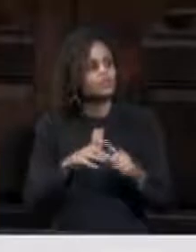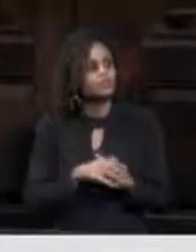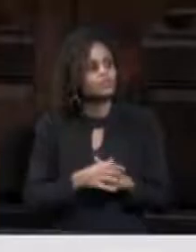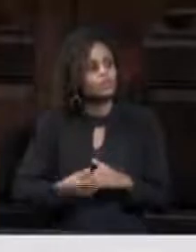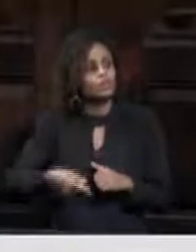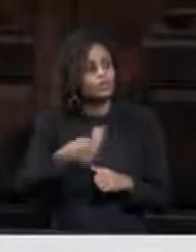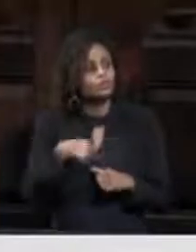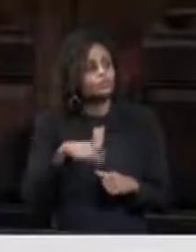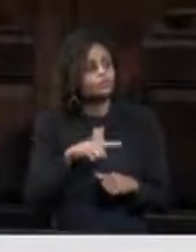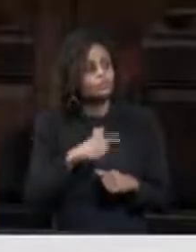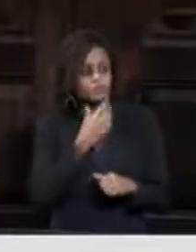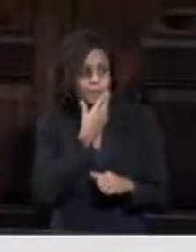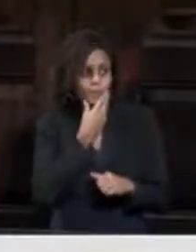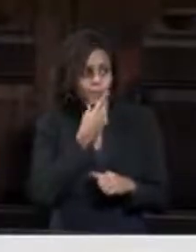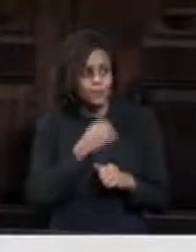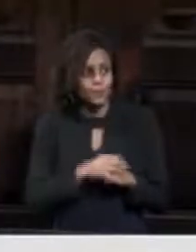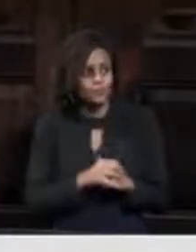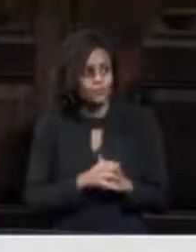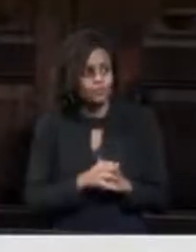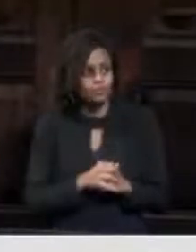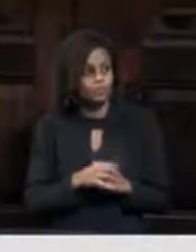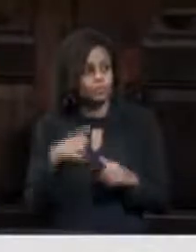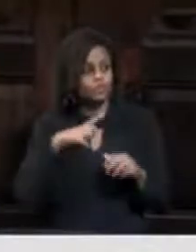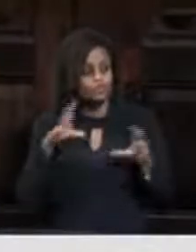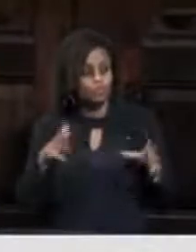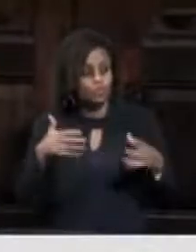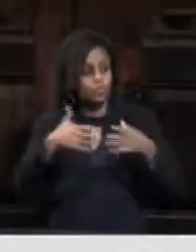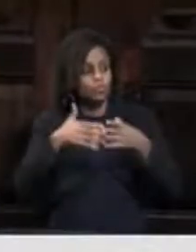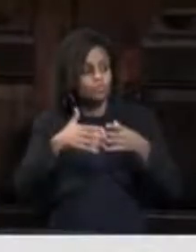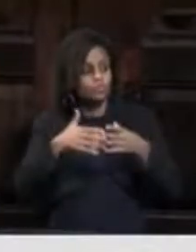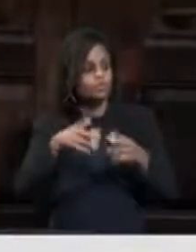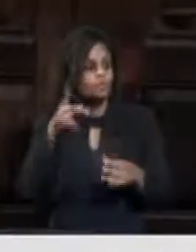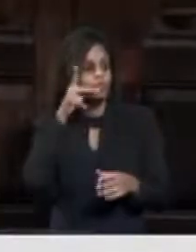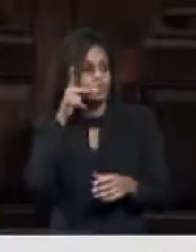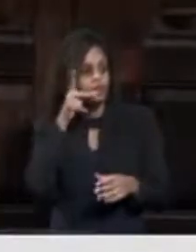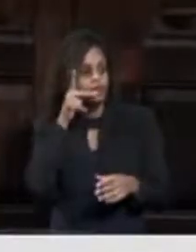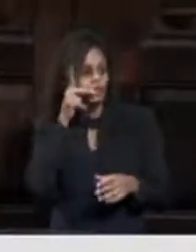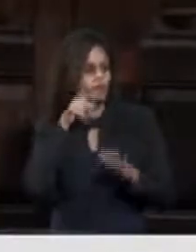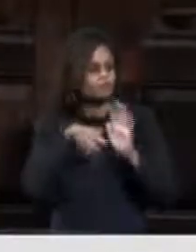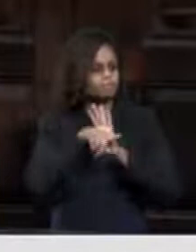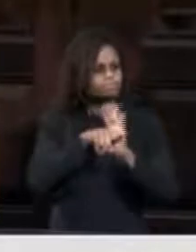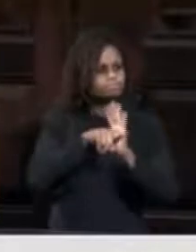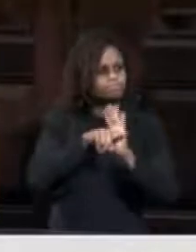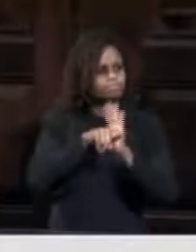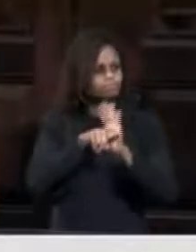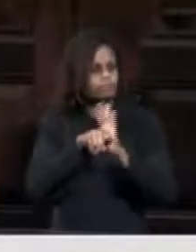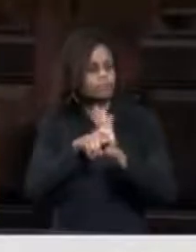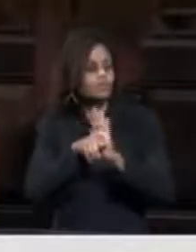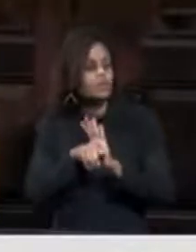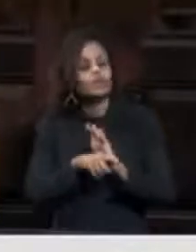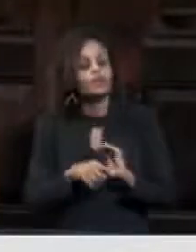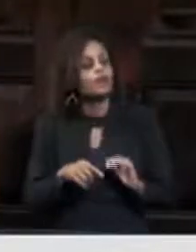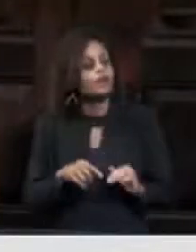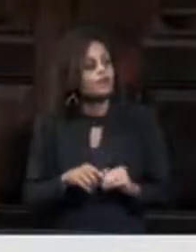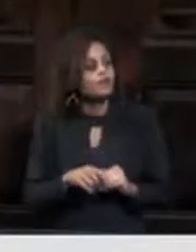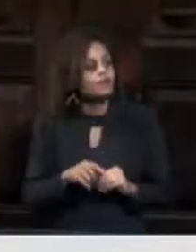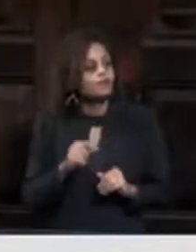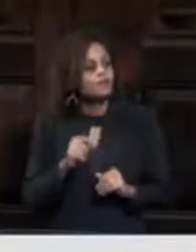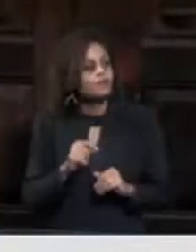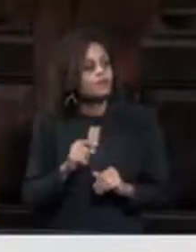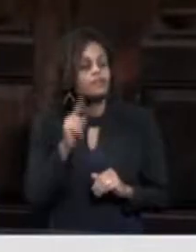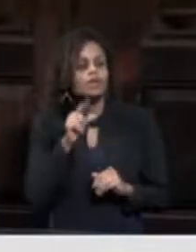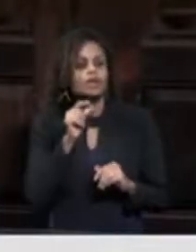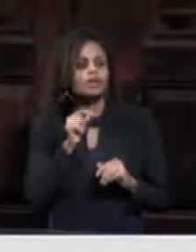estamos funcionando aqui uma comissão parlamentar de inquérito, exatamente para verificar a situação